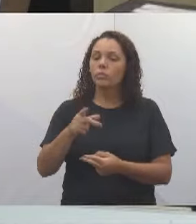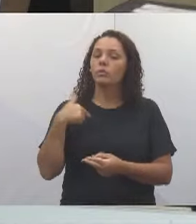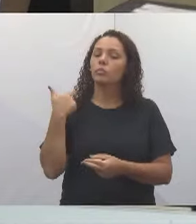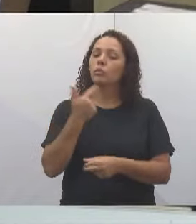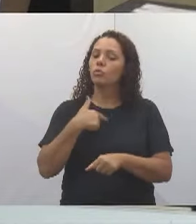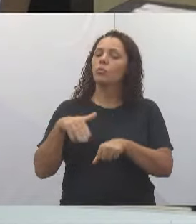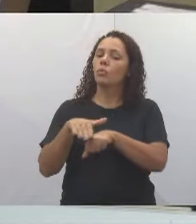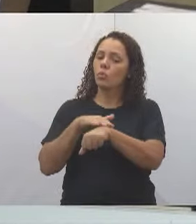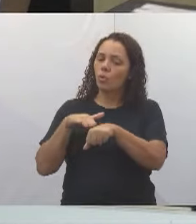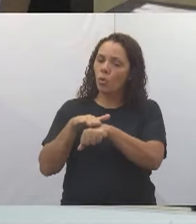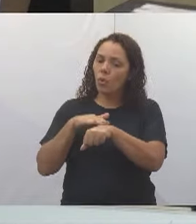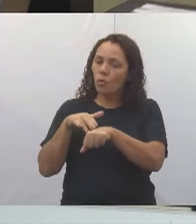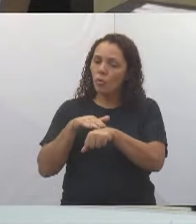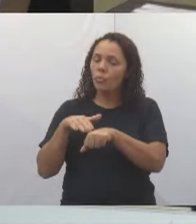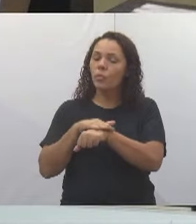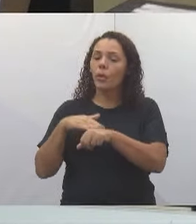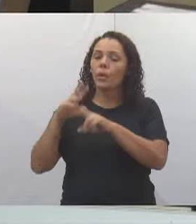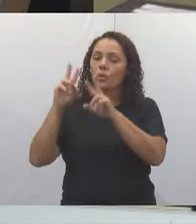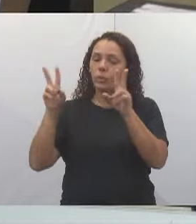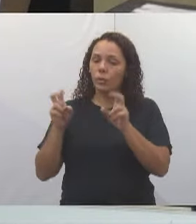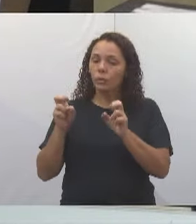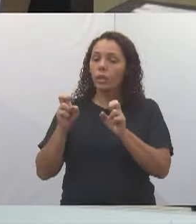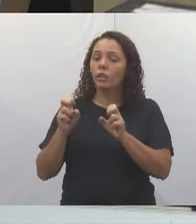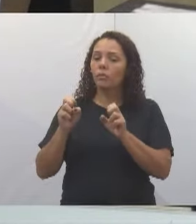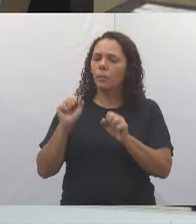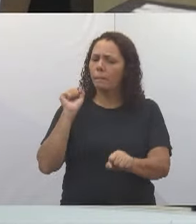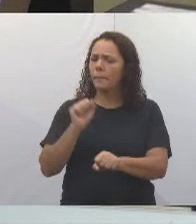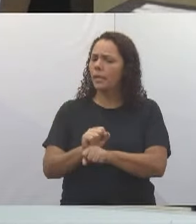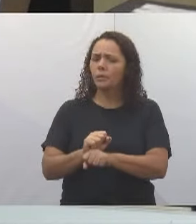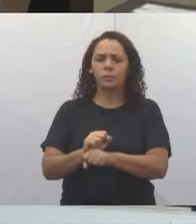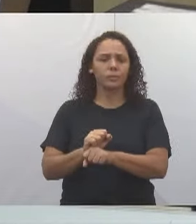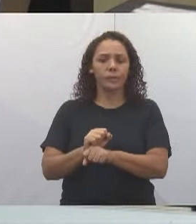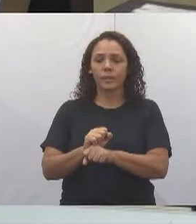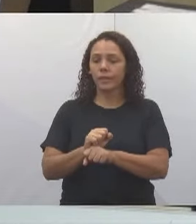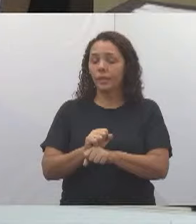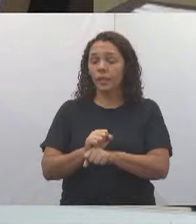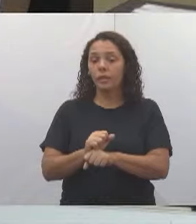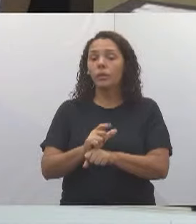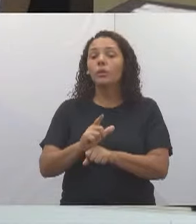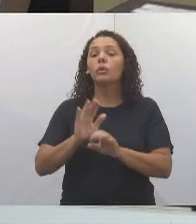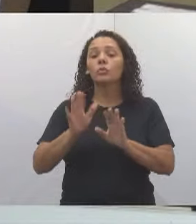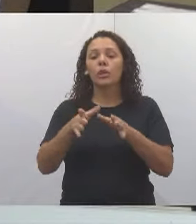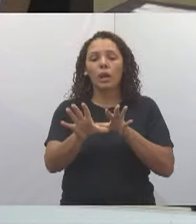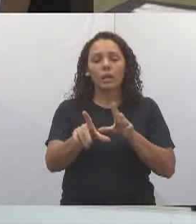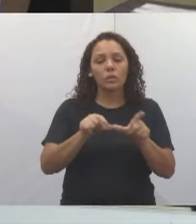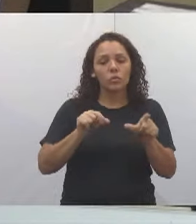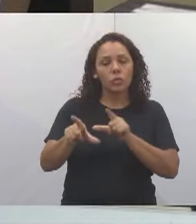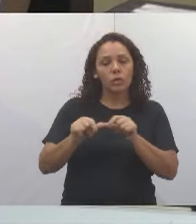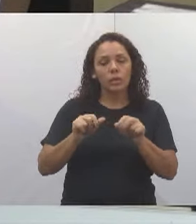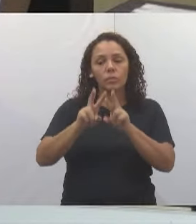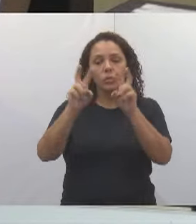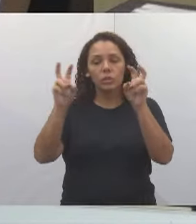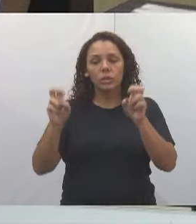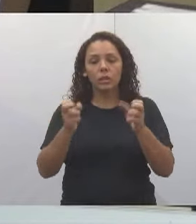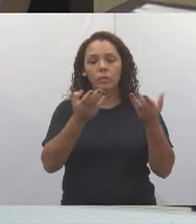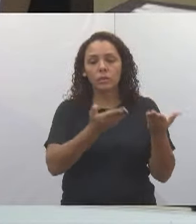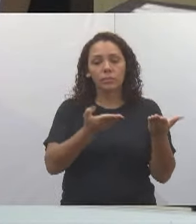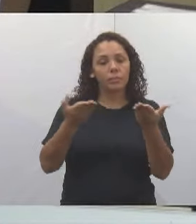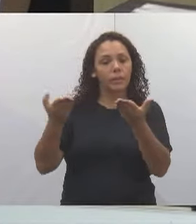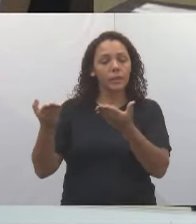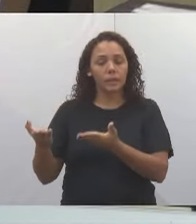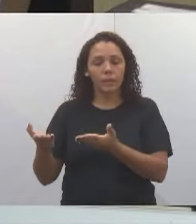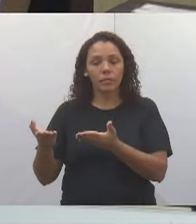não paramos, né? Já estamos separando alguns temas para levar para a comunicação, para a hora que passar o período eleitoral,